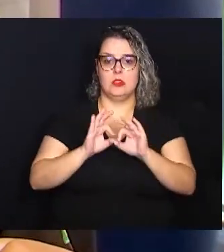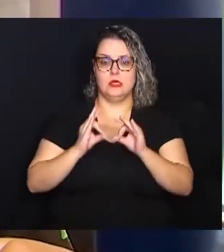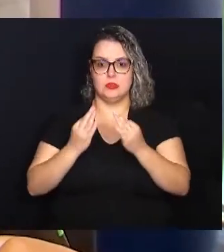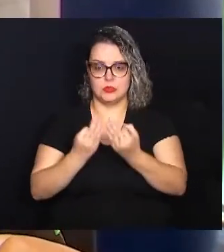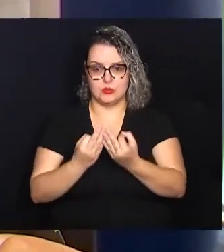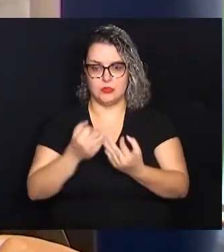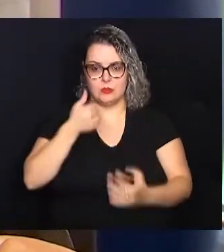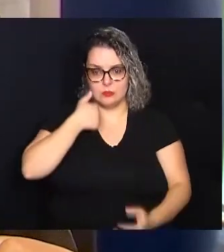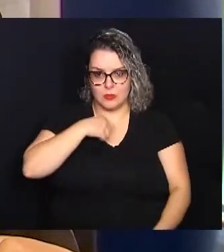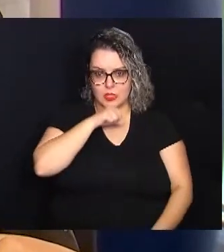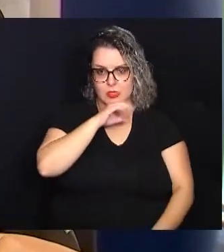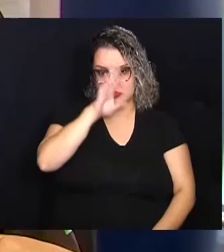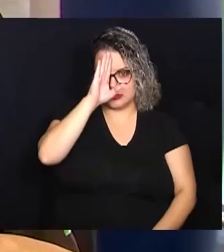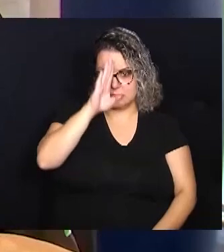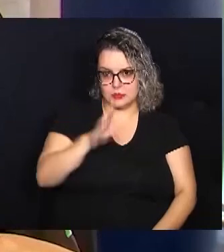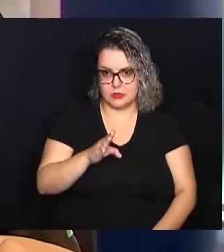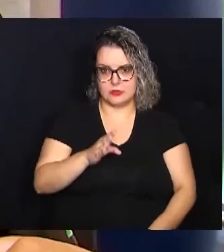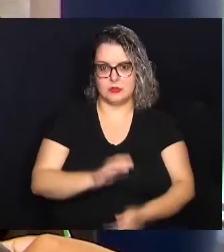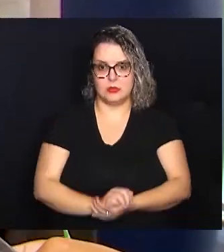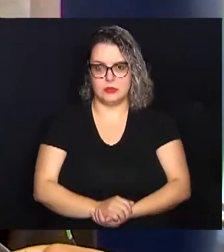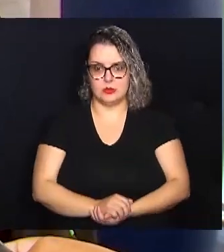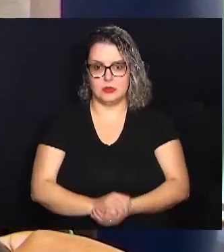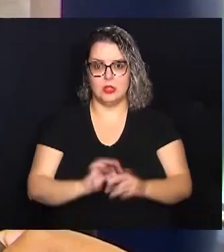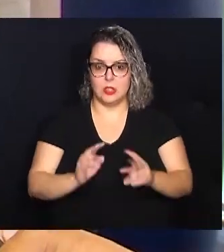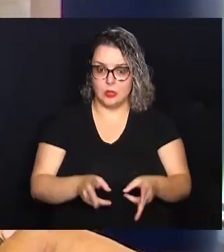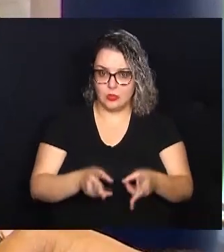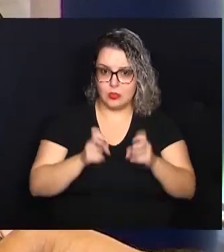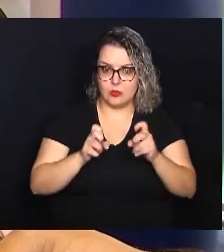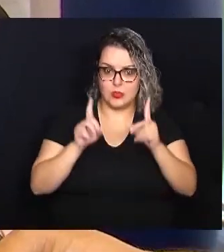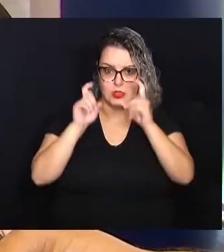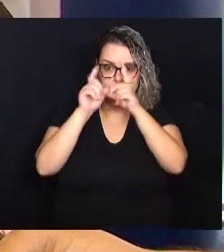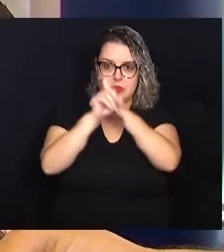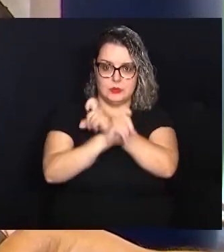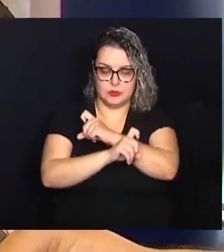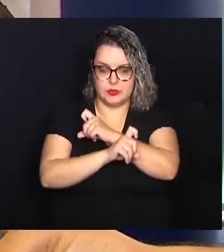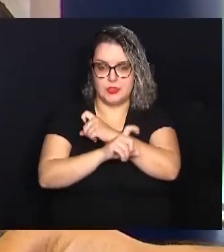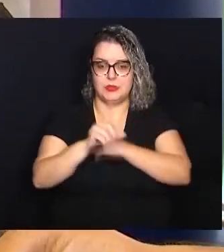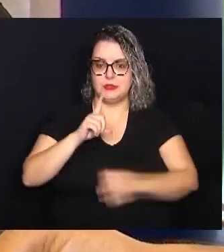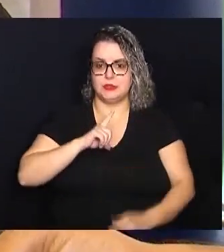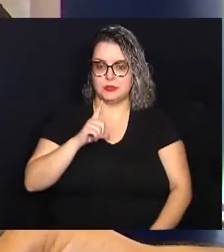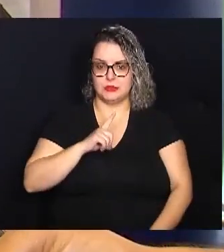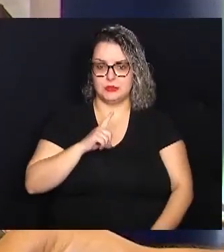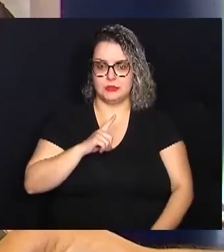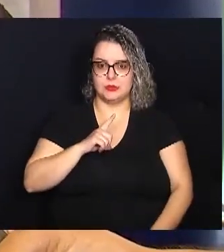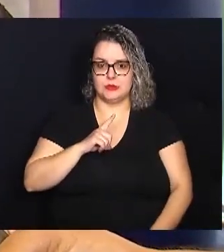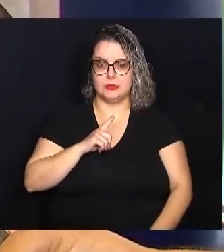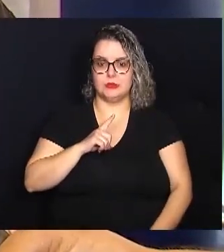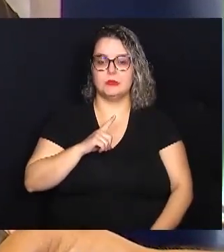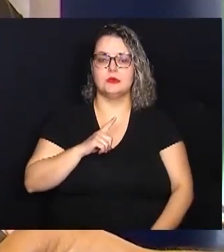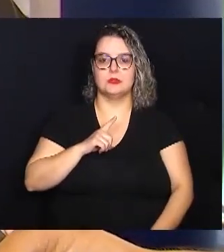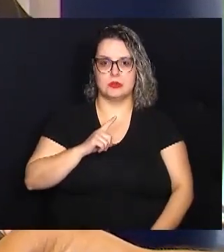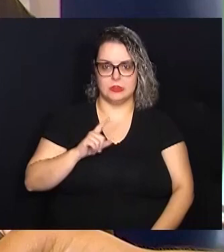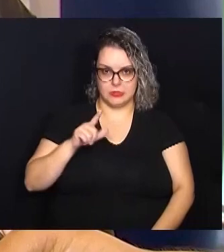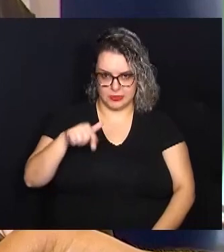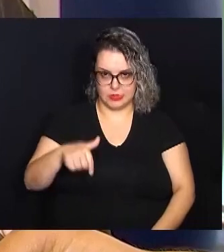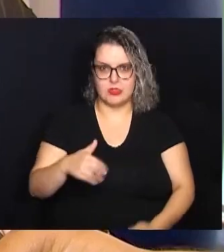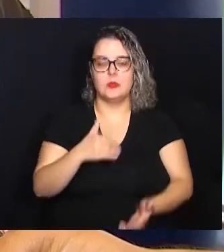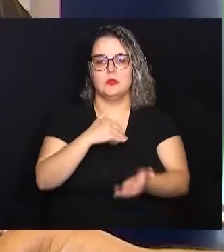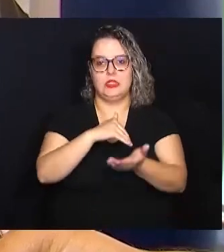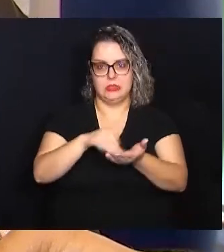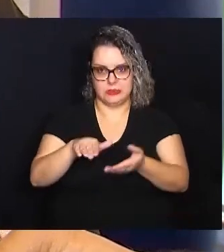mães principalmente, eu percebi as dificuldades, né. E logo que a secretária de Assistência